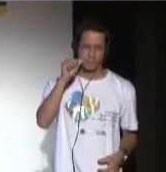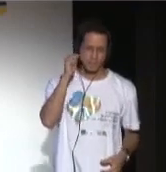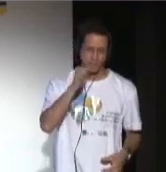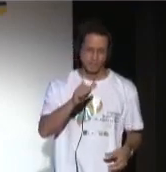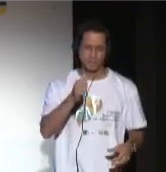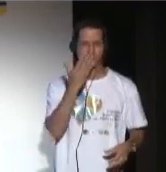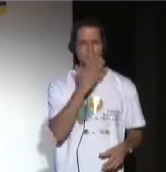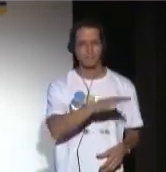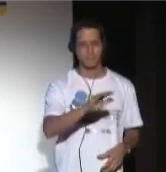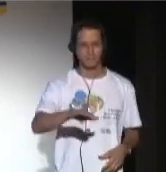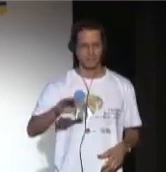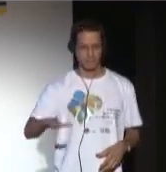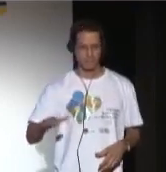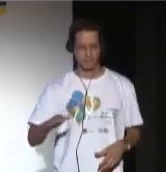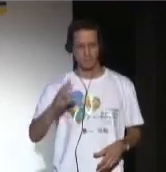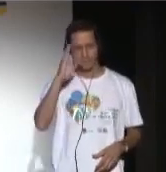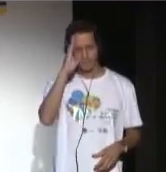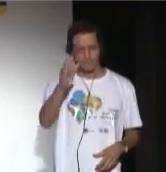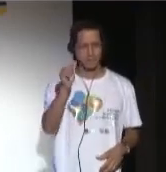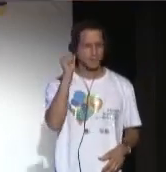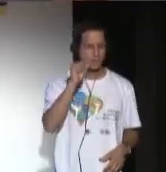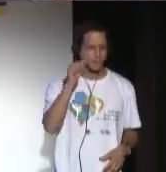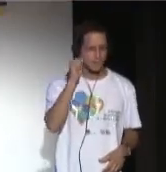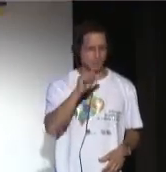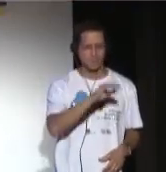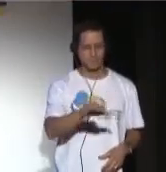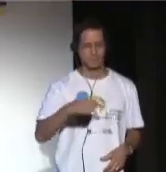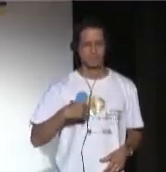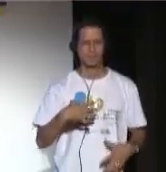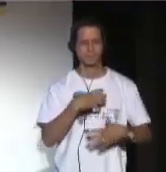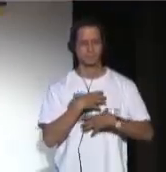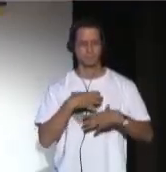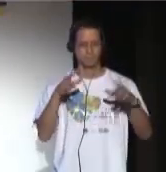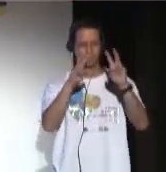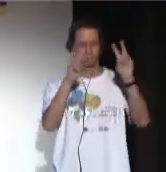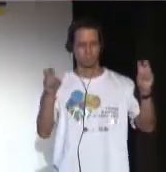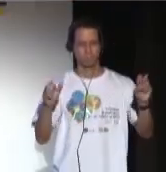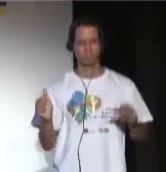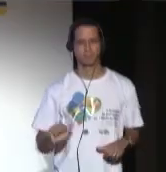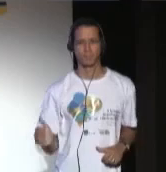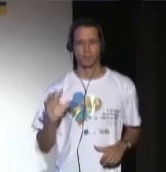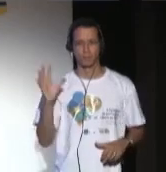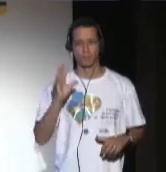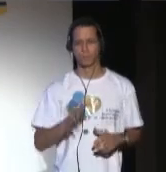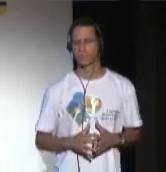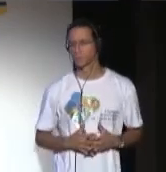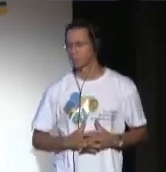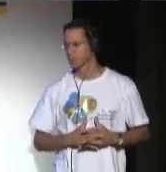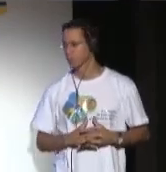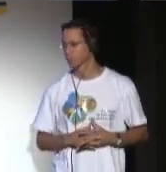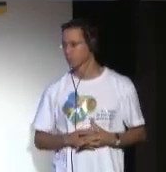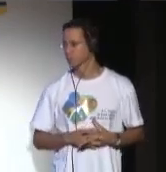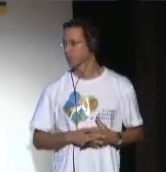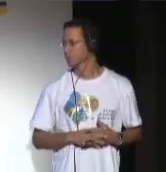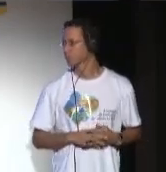as crianças, principalmente para as meninas, para mim, é um assunto que me é muito caro.